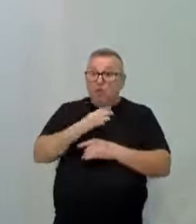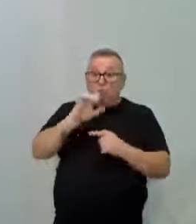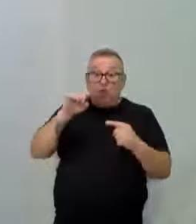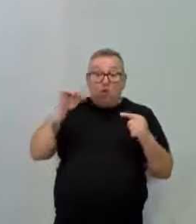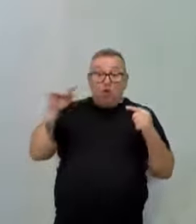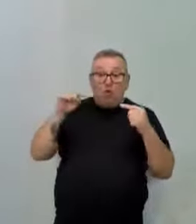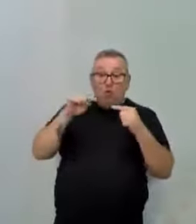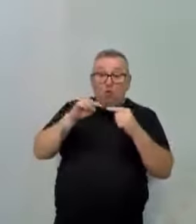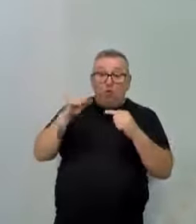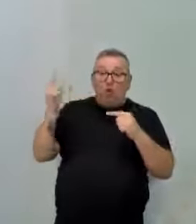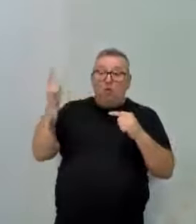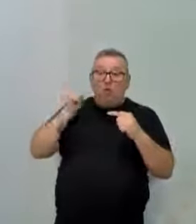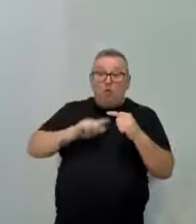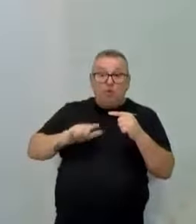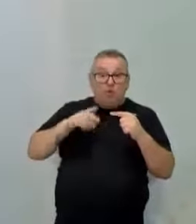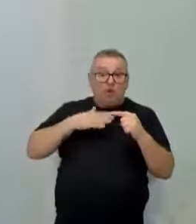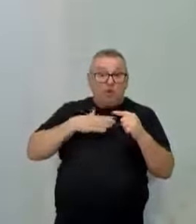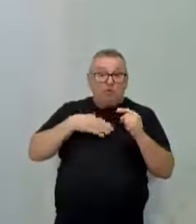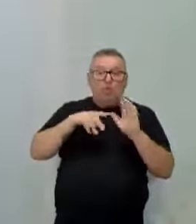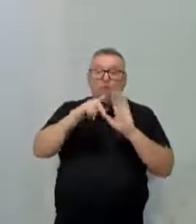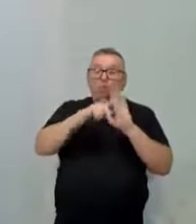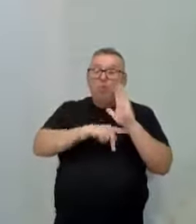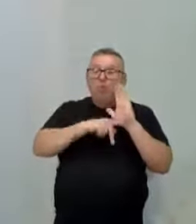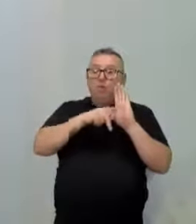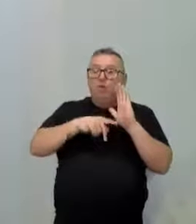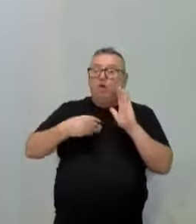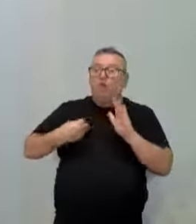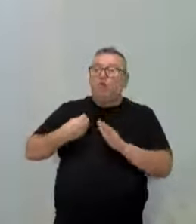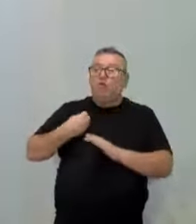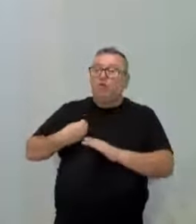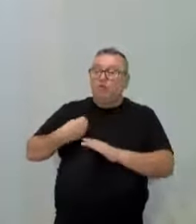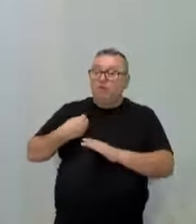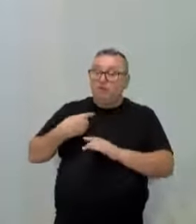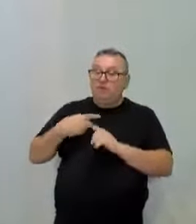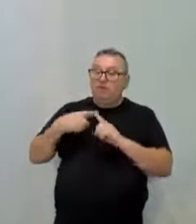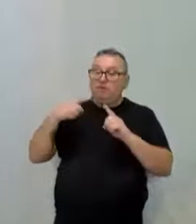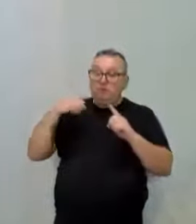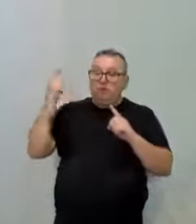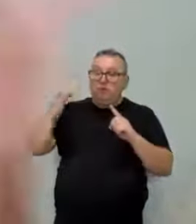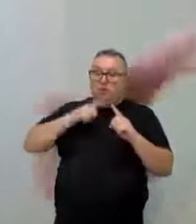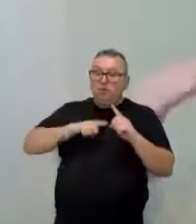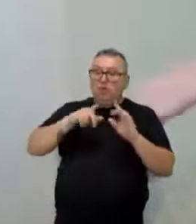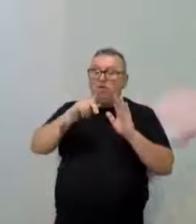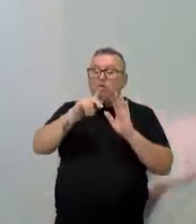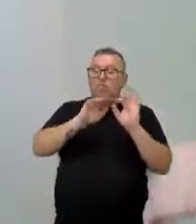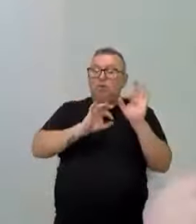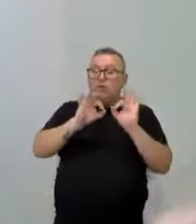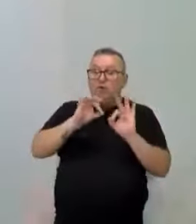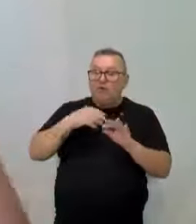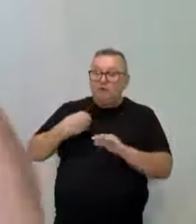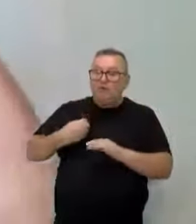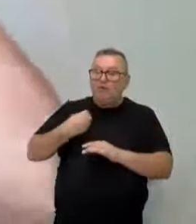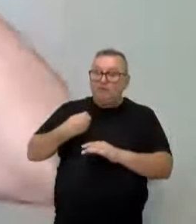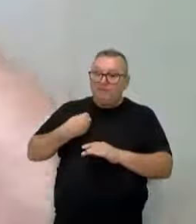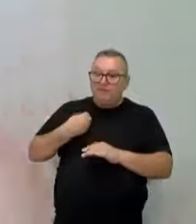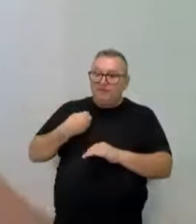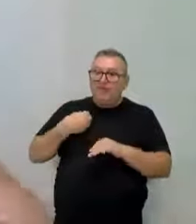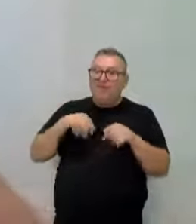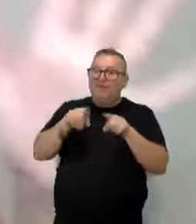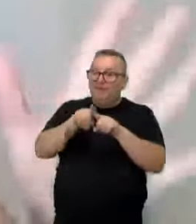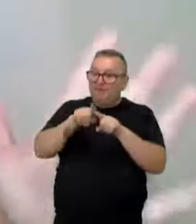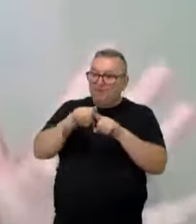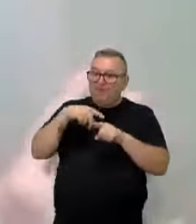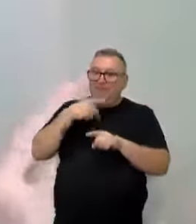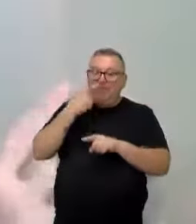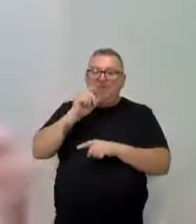metas e alcançar o meu projeto de vida, para que eu tenha outros projetos de vida. E aí, depois do plano de desenvolvimento pessoal, a gente